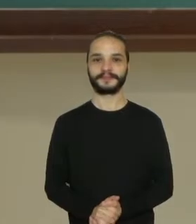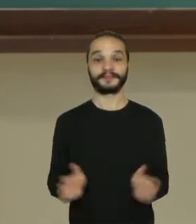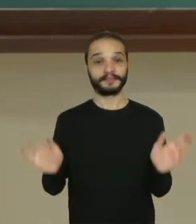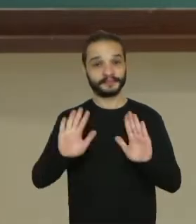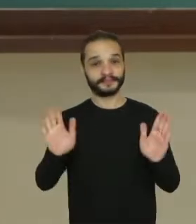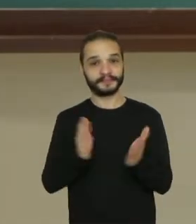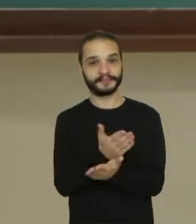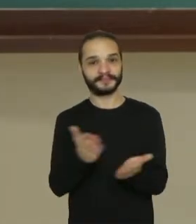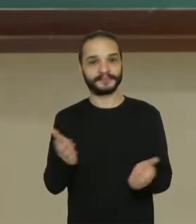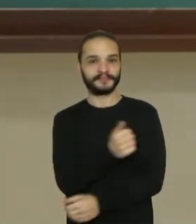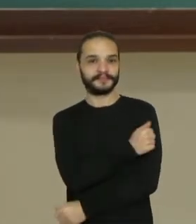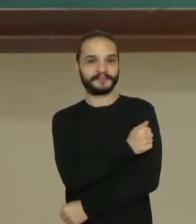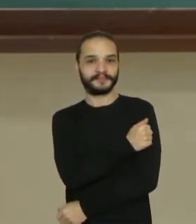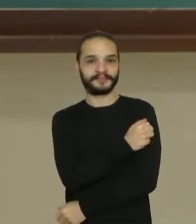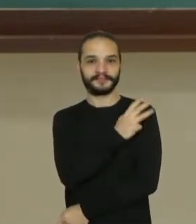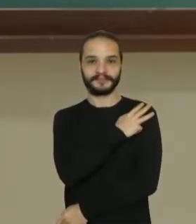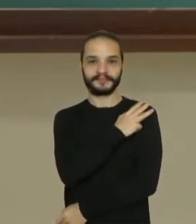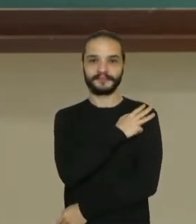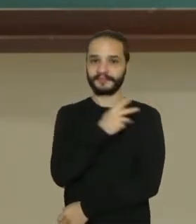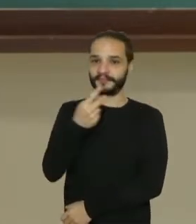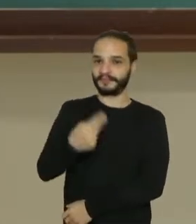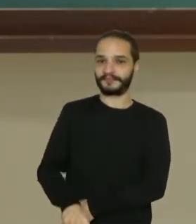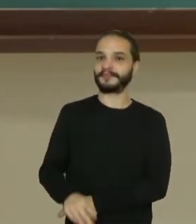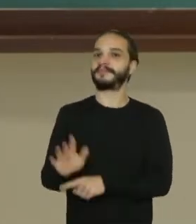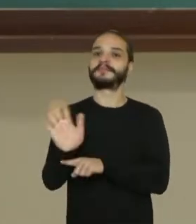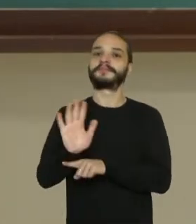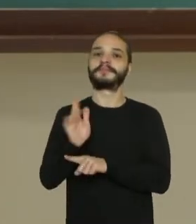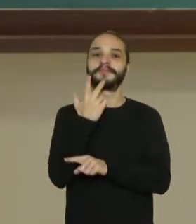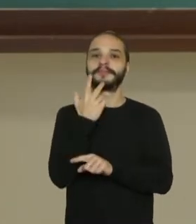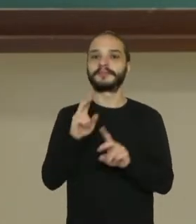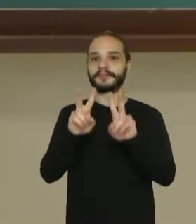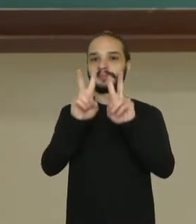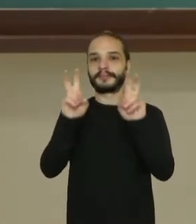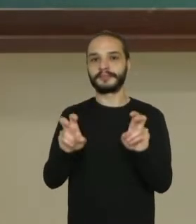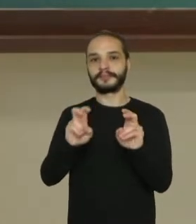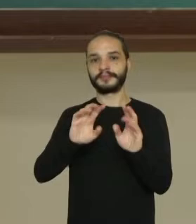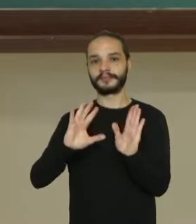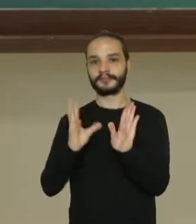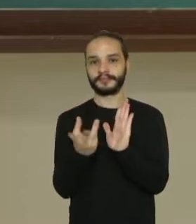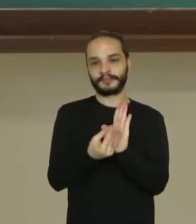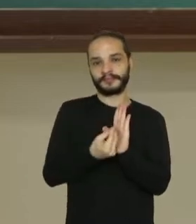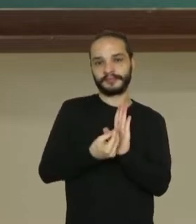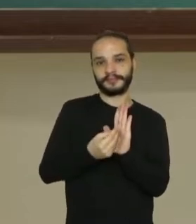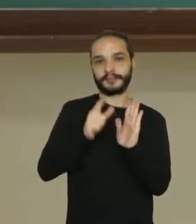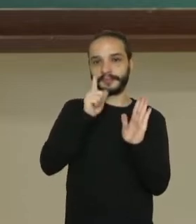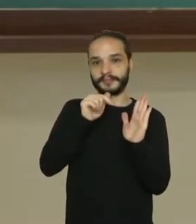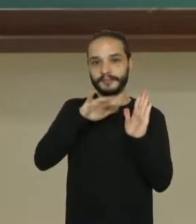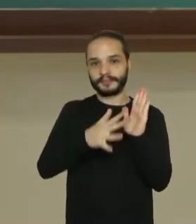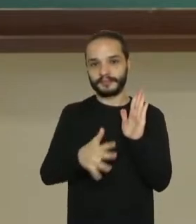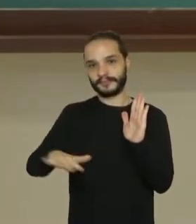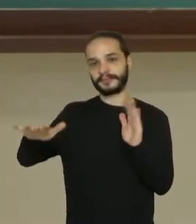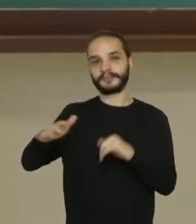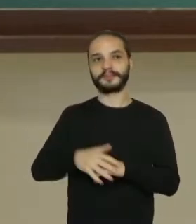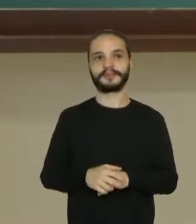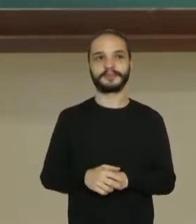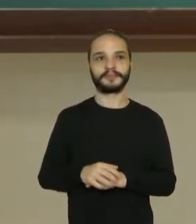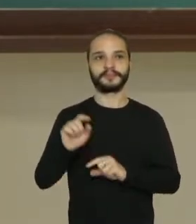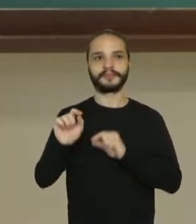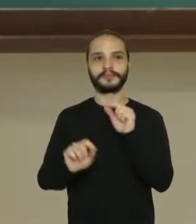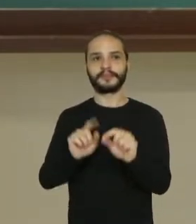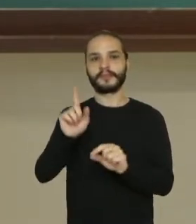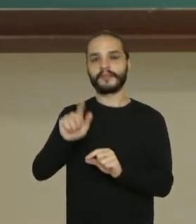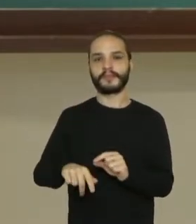Olá, estudantes da terceira série. Nesse vídeo nós vamos falar sobre ecossistemas aquáticos. Então, o que é a hidrosfera e os